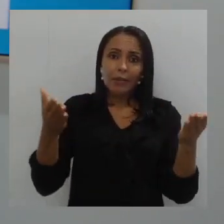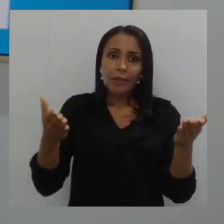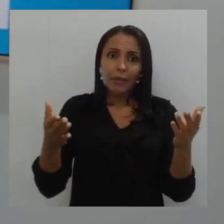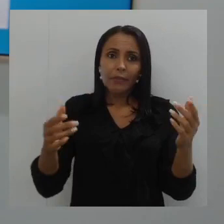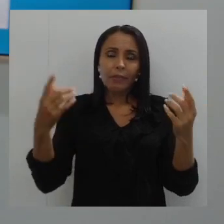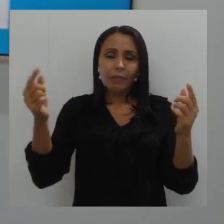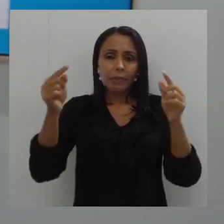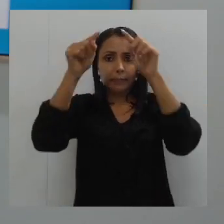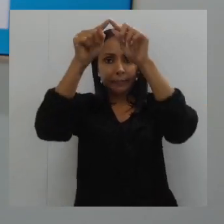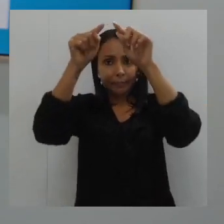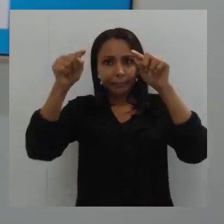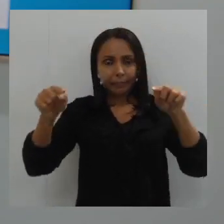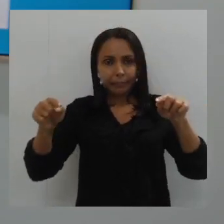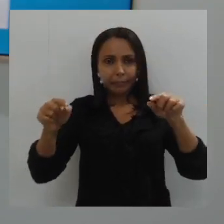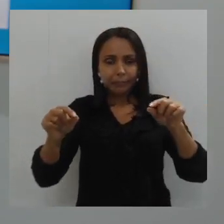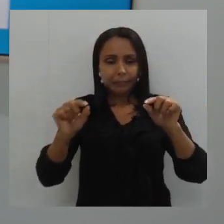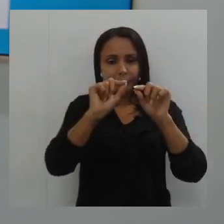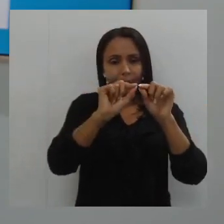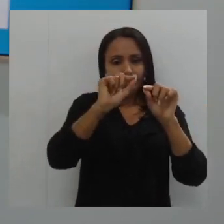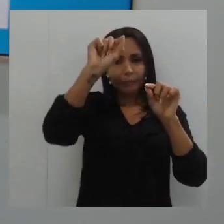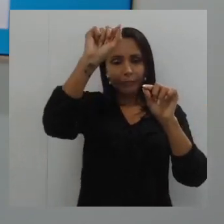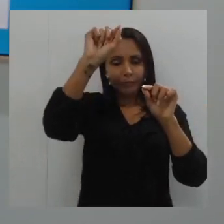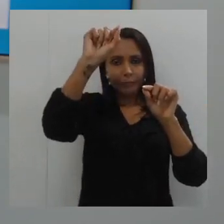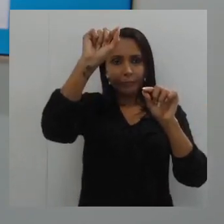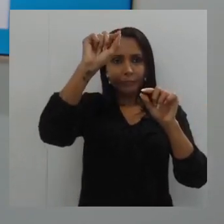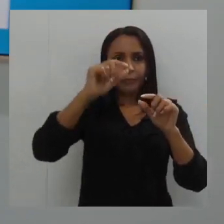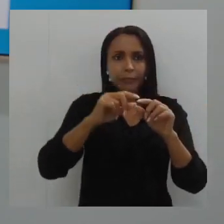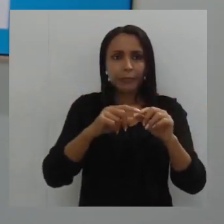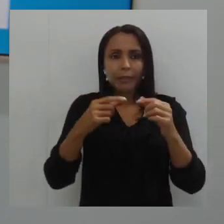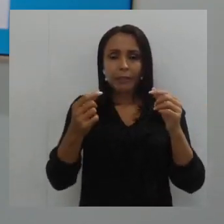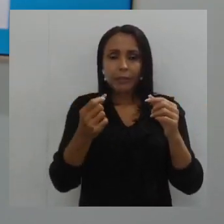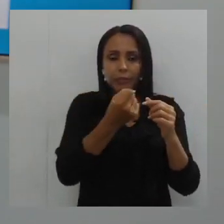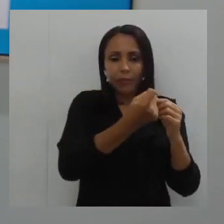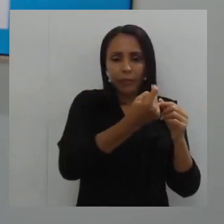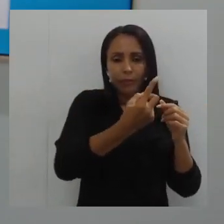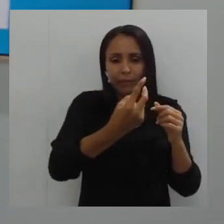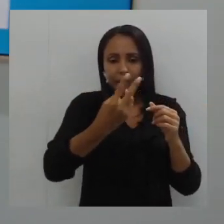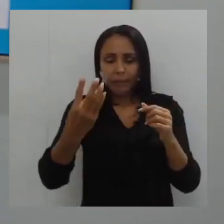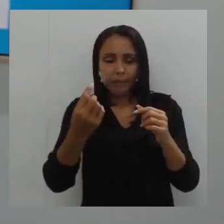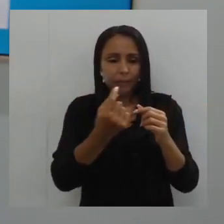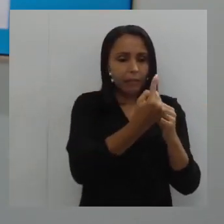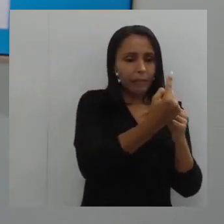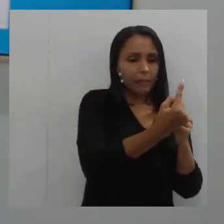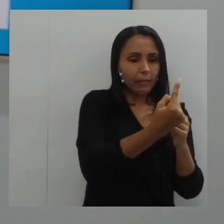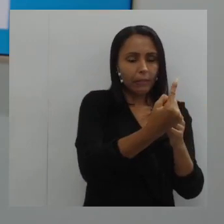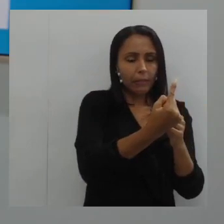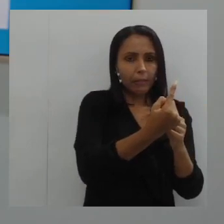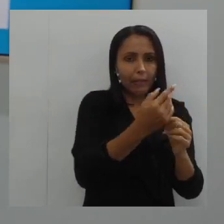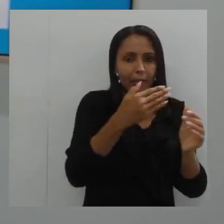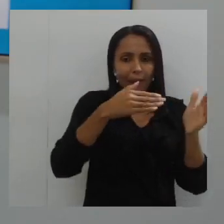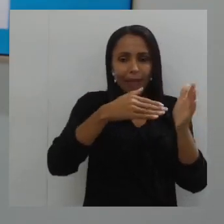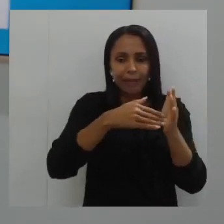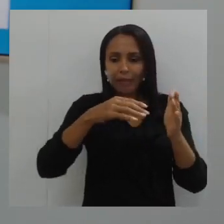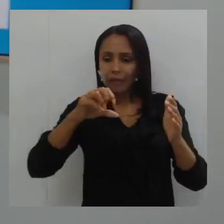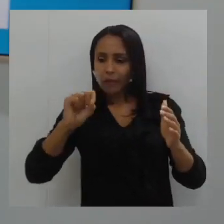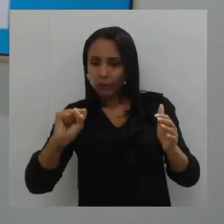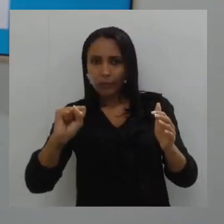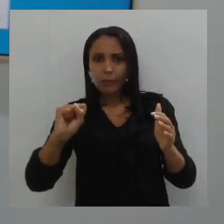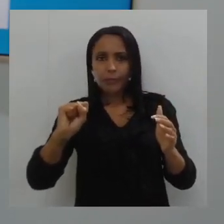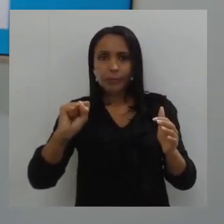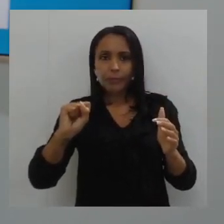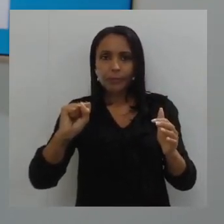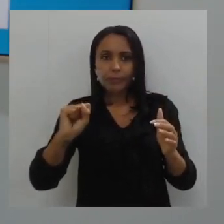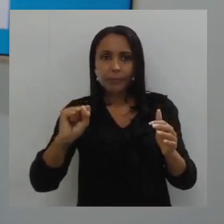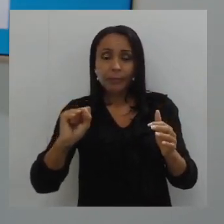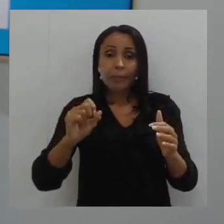um vértice primeiro, esse aqui, né? Então eu vou contar aqui, ó, de 1 até o número 8. Então o